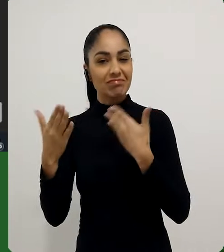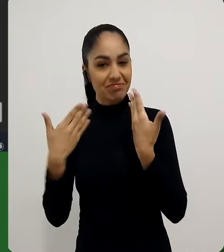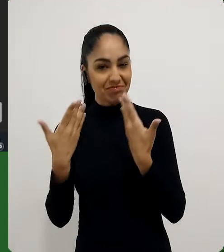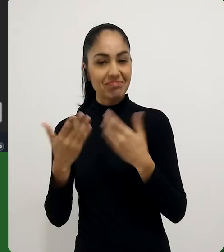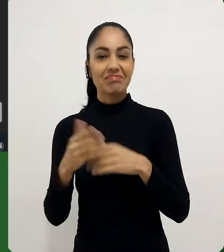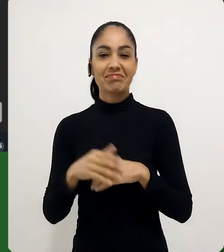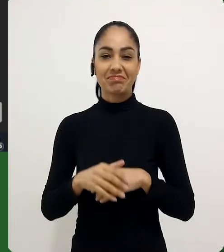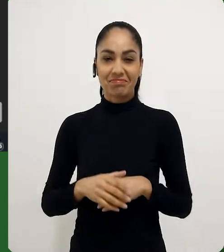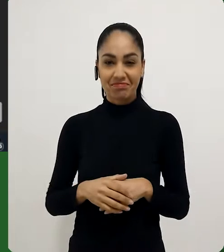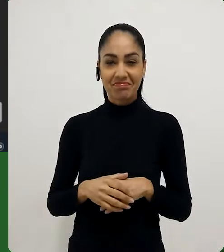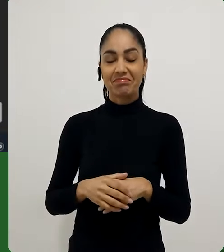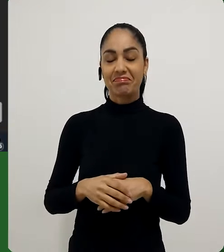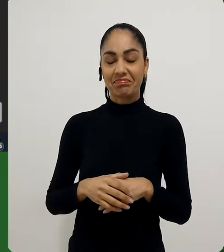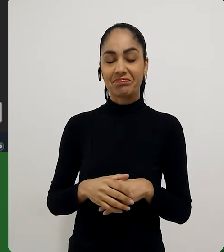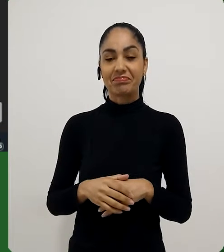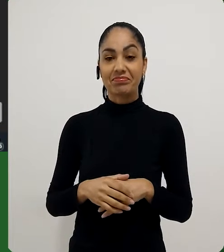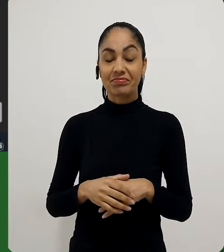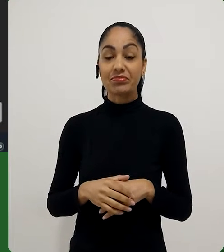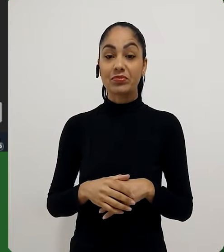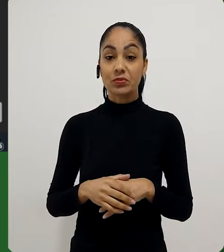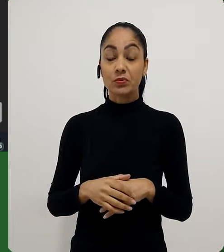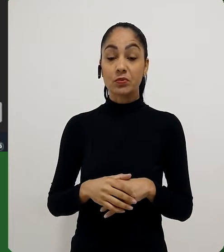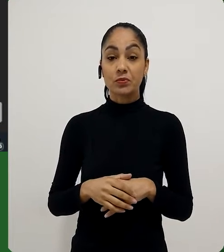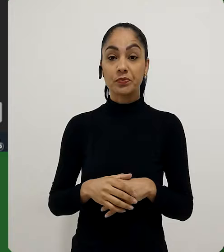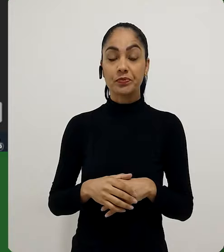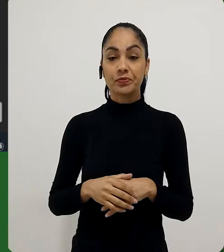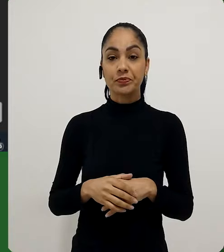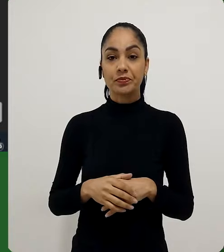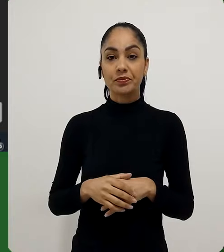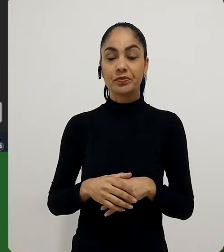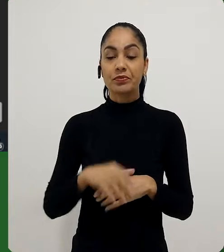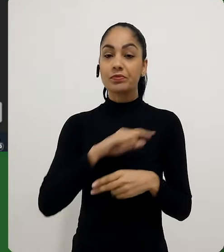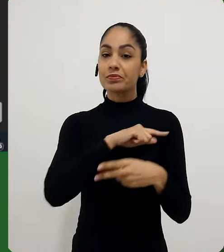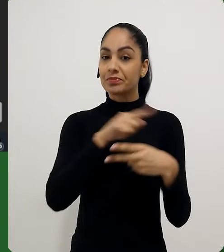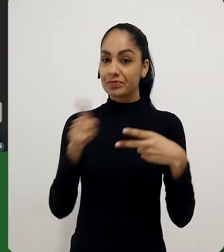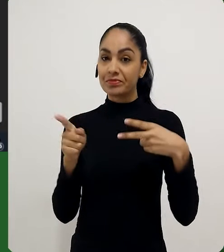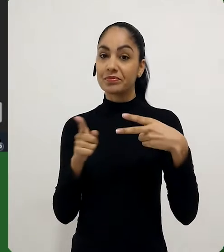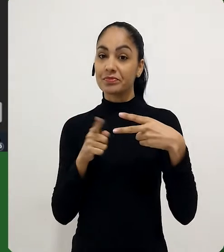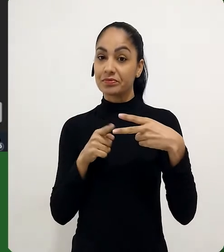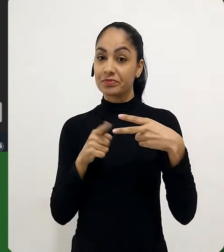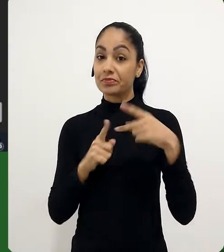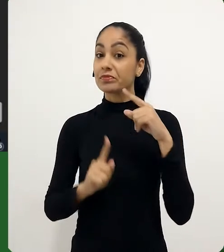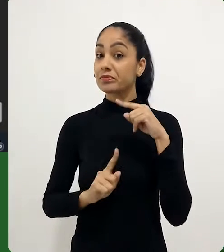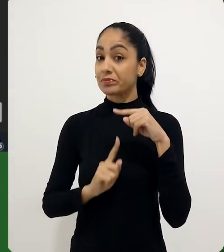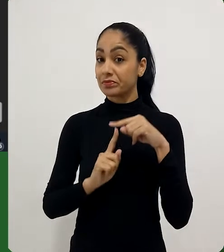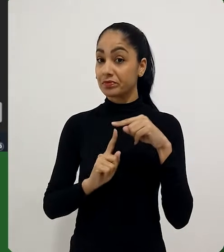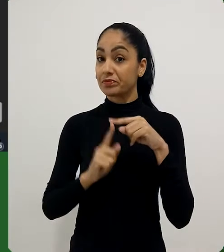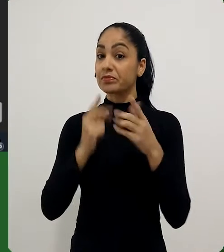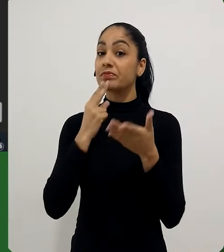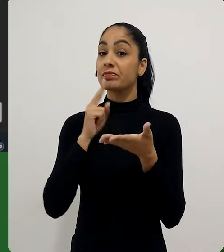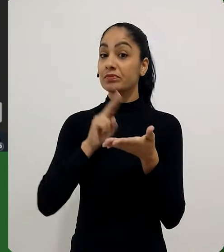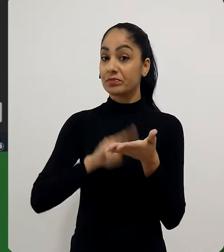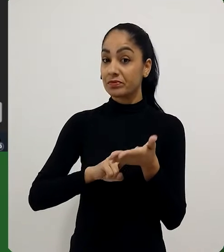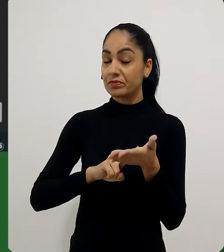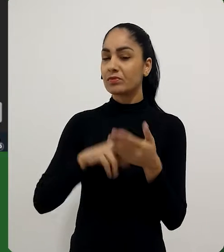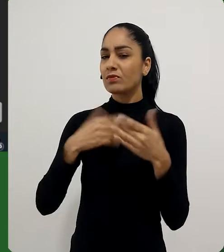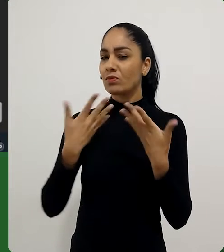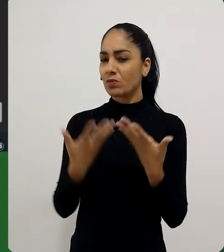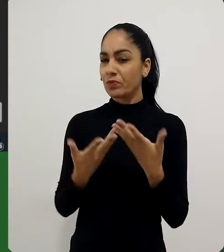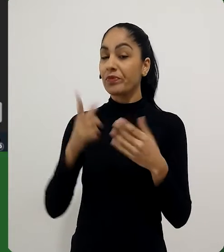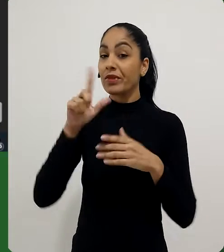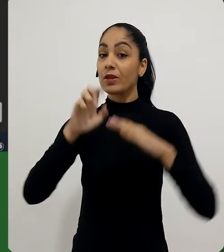uma linguagem mais descontraída e relaxada, e espontânea também, né? O outro tipo